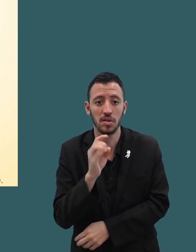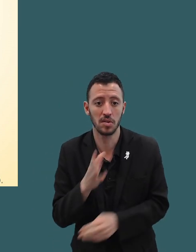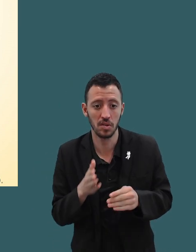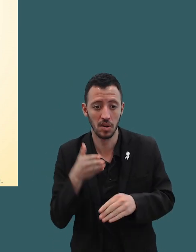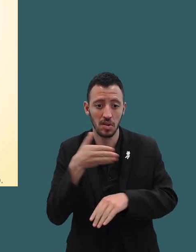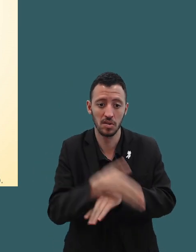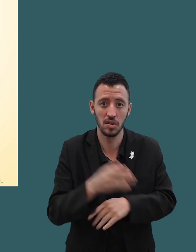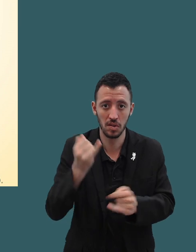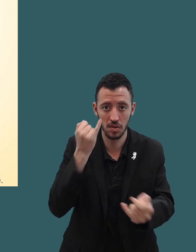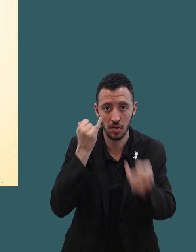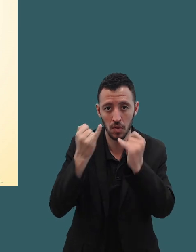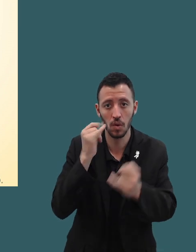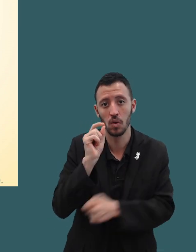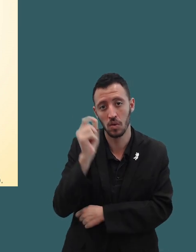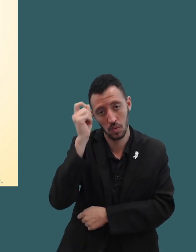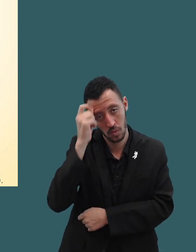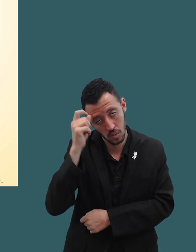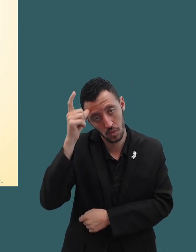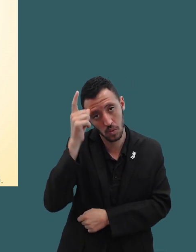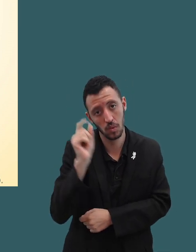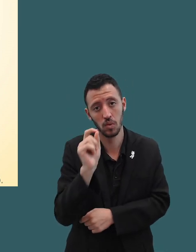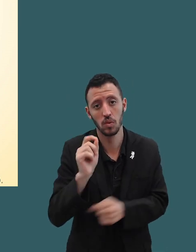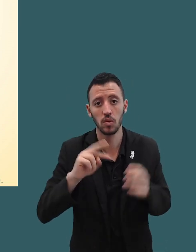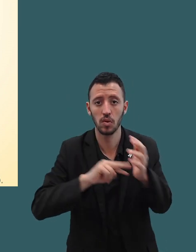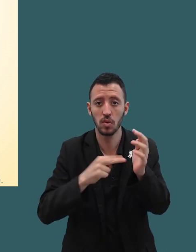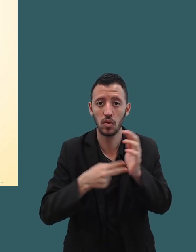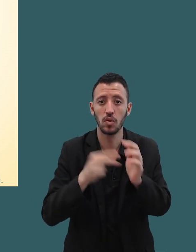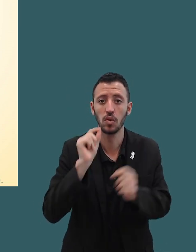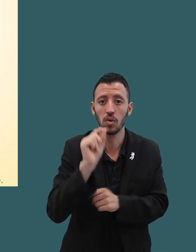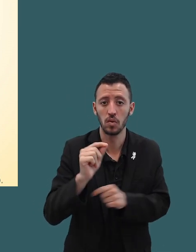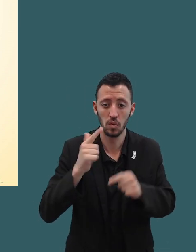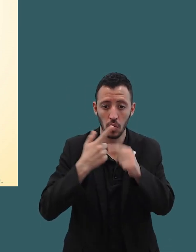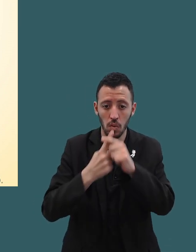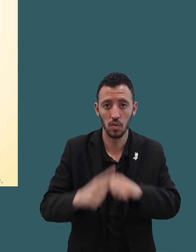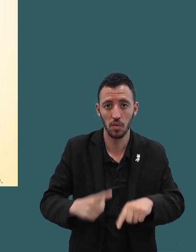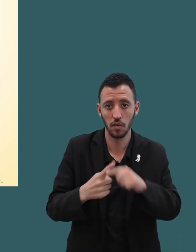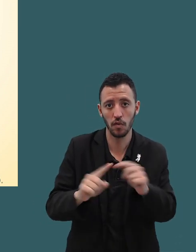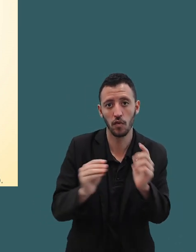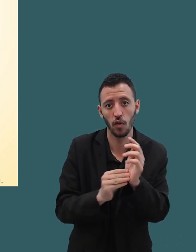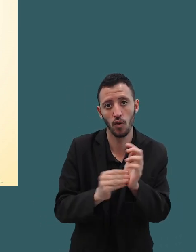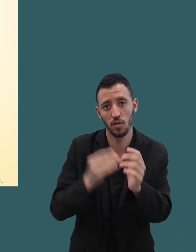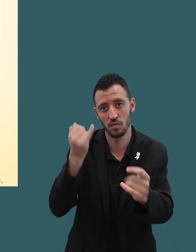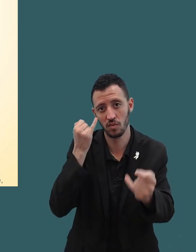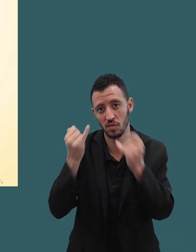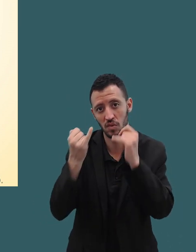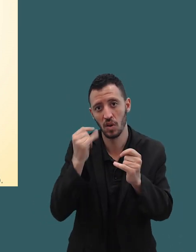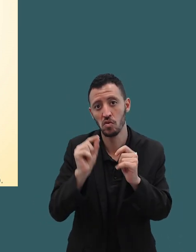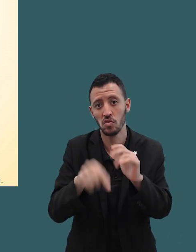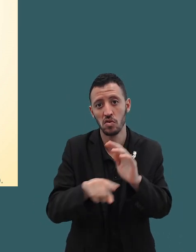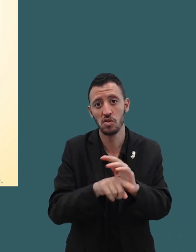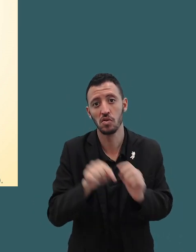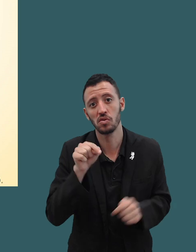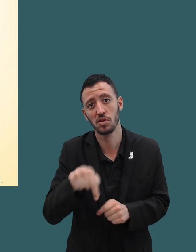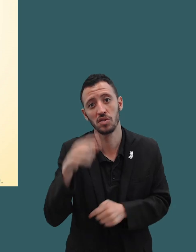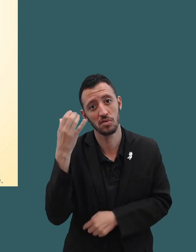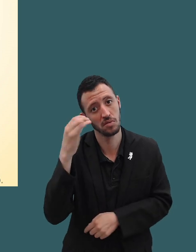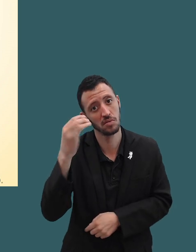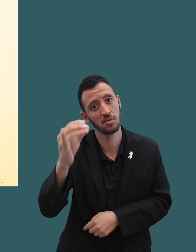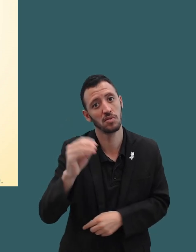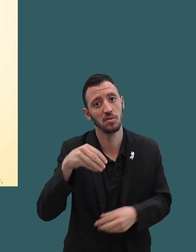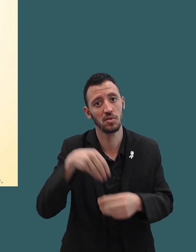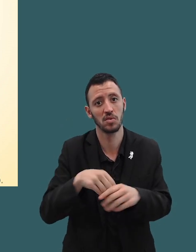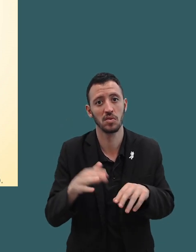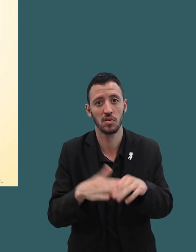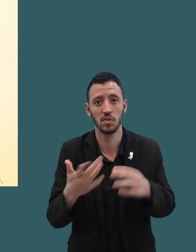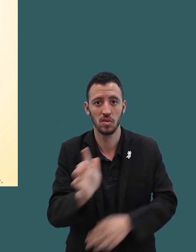à informação, ao conhecimento, isso significa combater a desinformação, o negacionismo científico, mas é, de